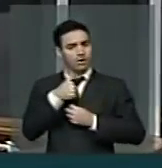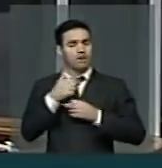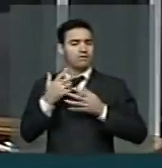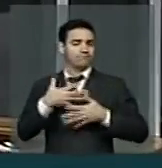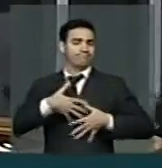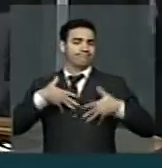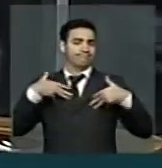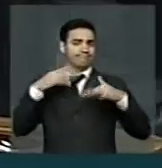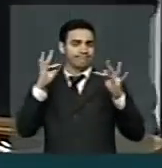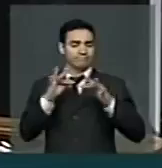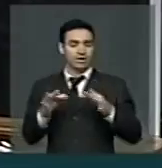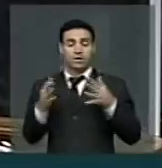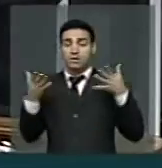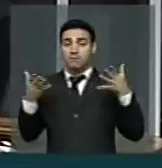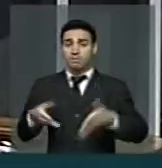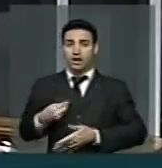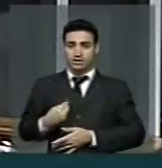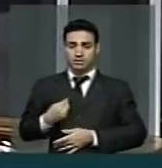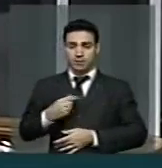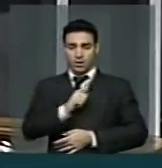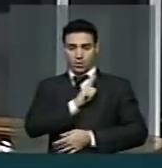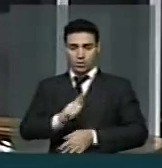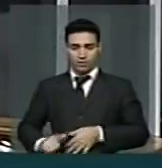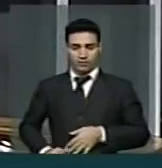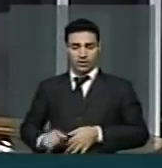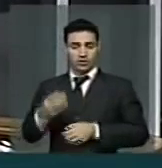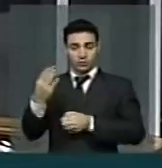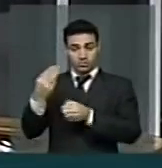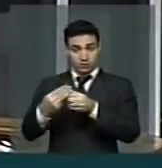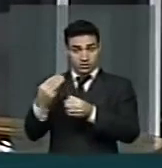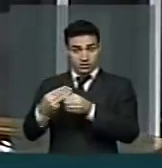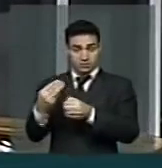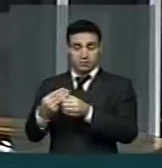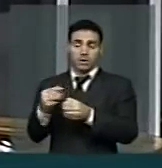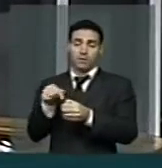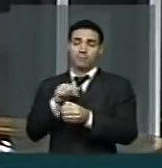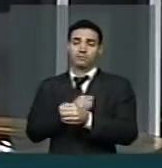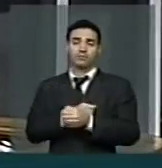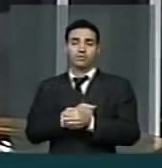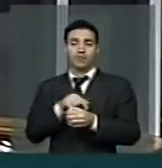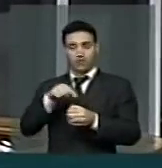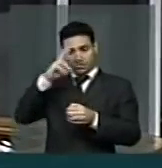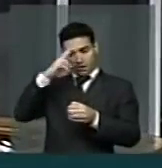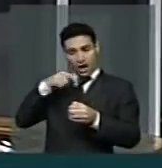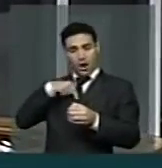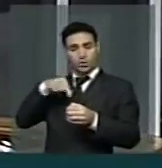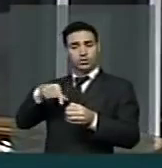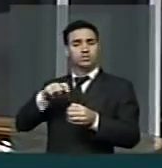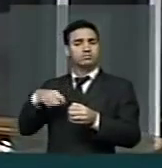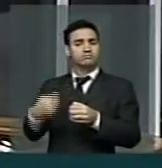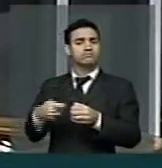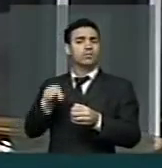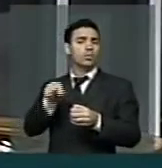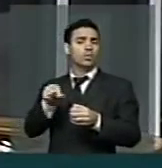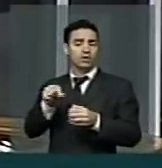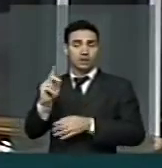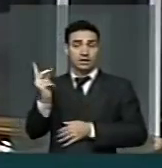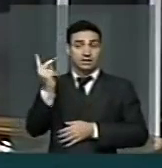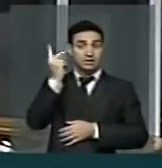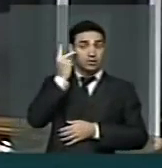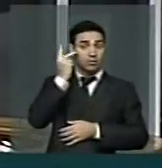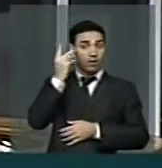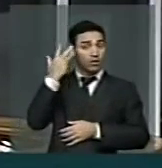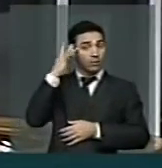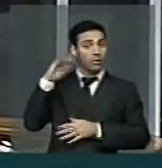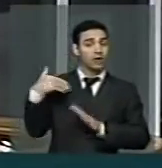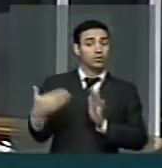participar de um governo municipal que se definiu da seguinte maneira: São Paulo para